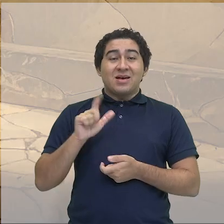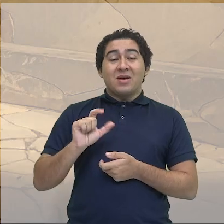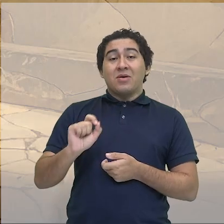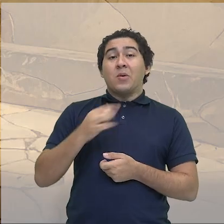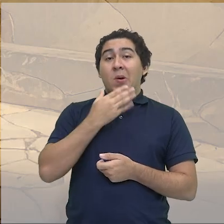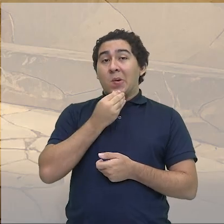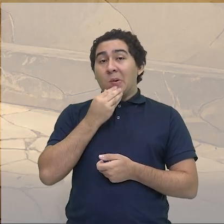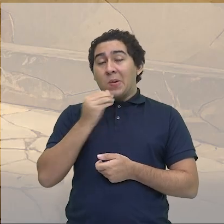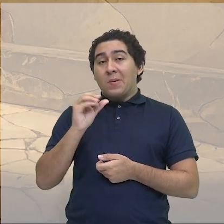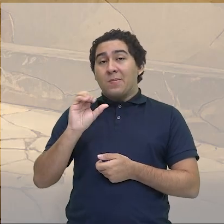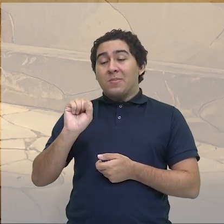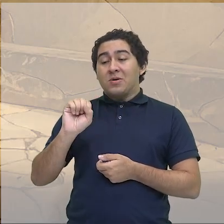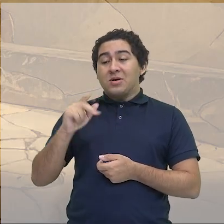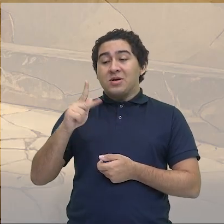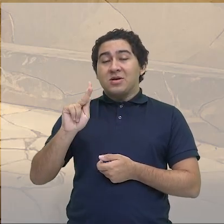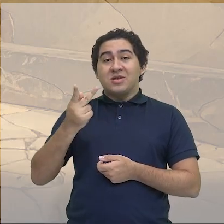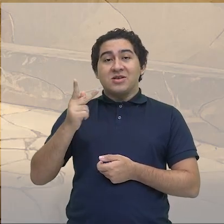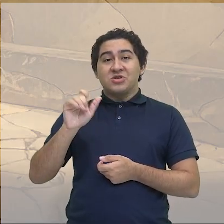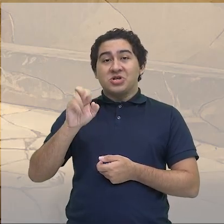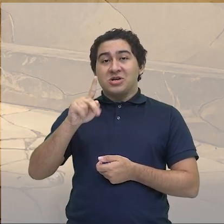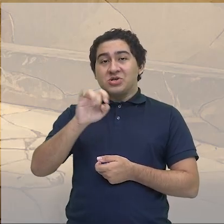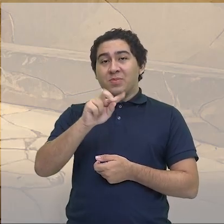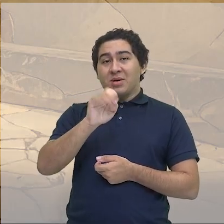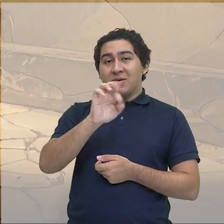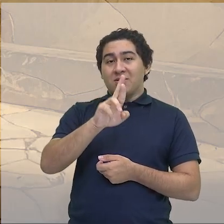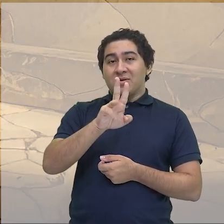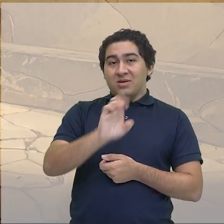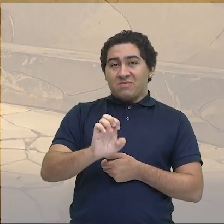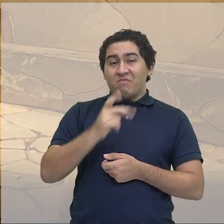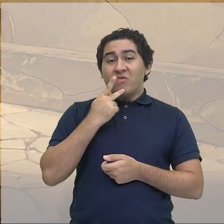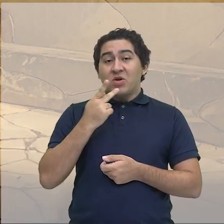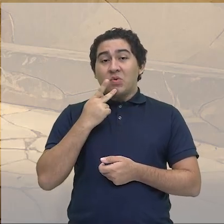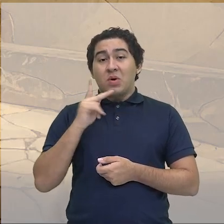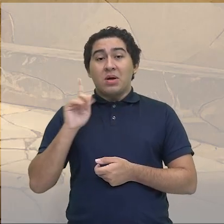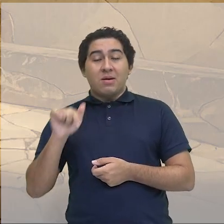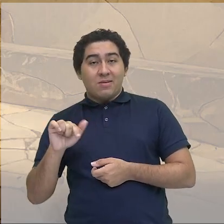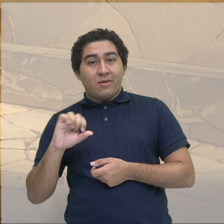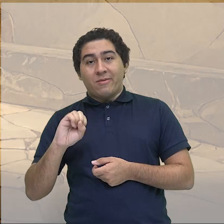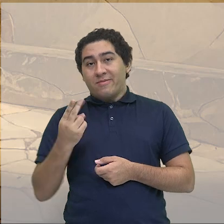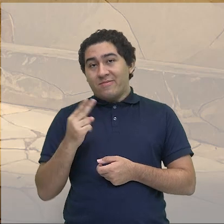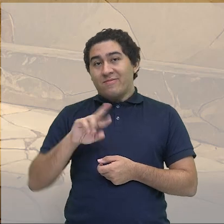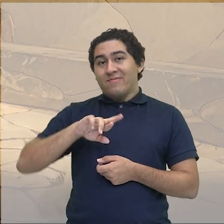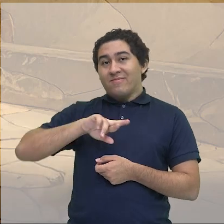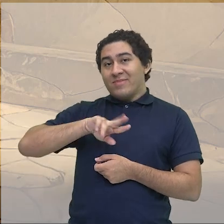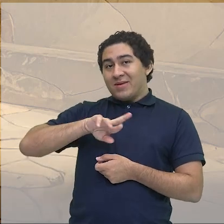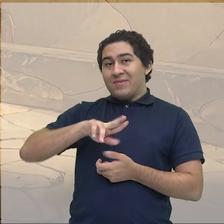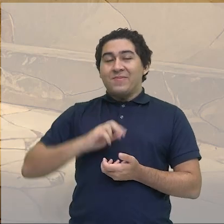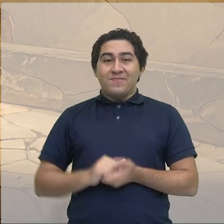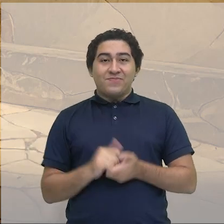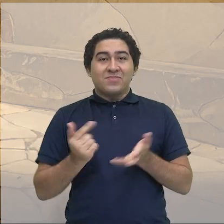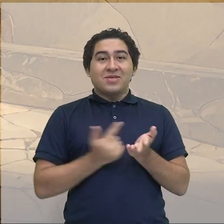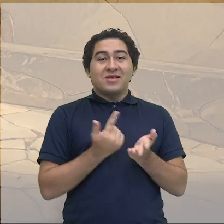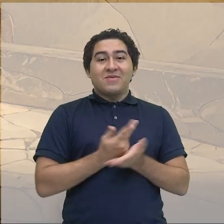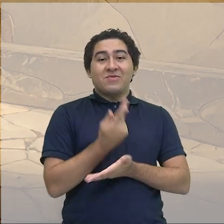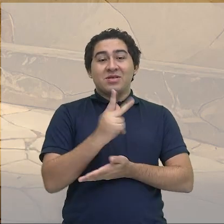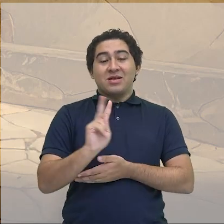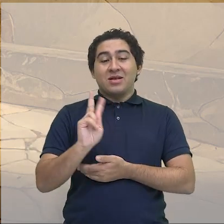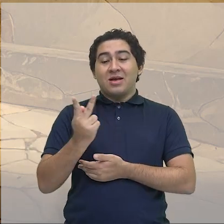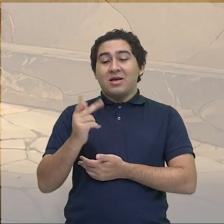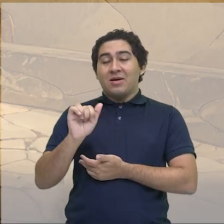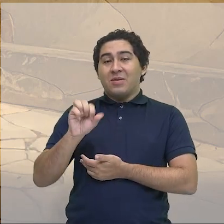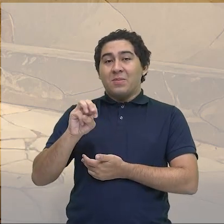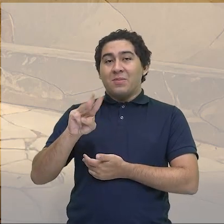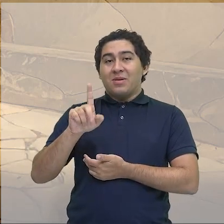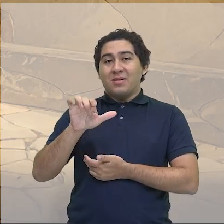William Shakespeare. É isso mesmo, quando ele falou ser ou não ser, na sua obra chamada Hamlet,